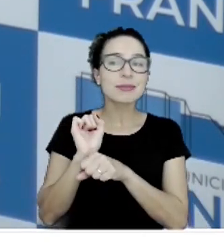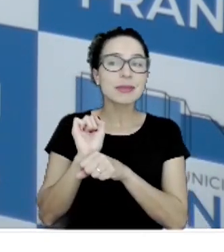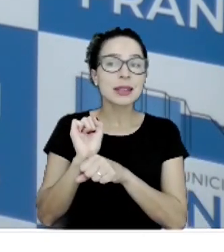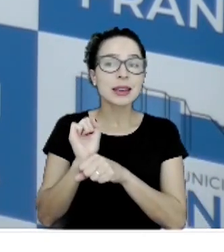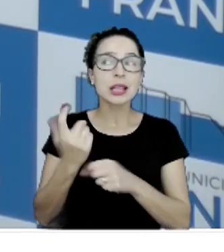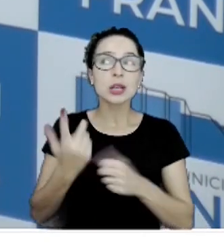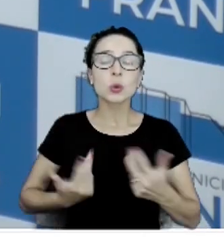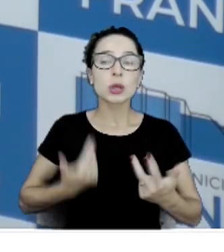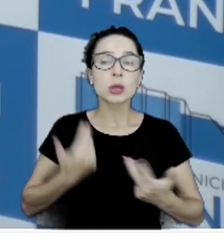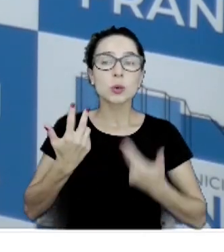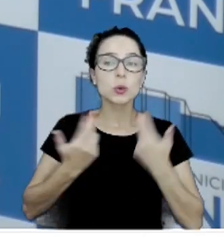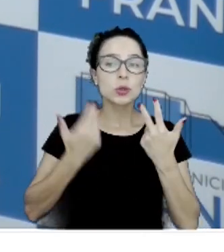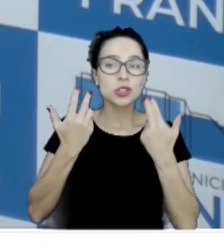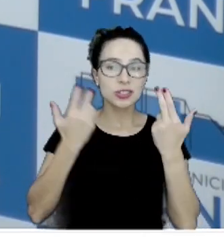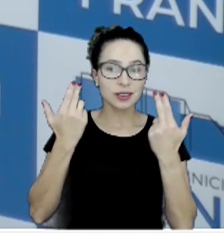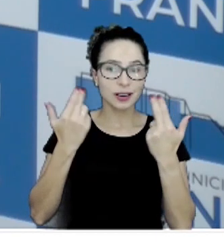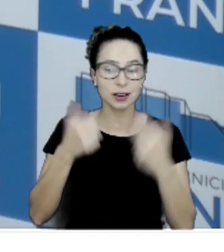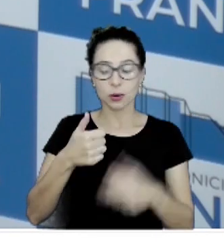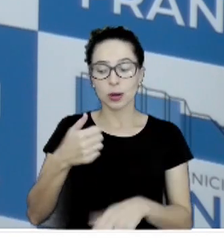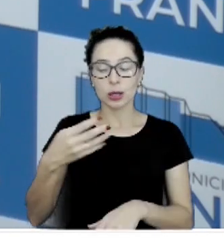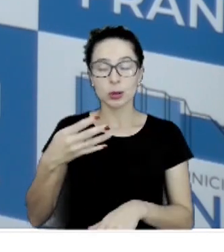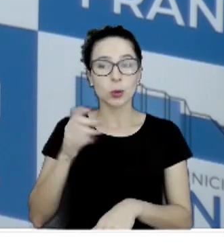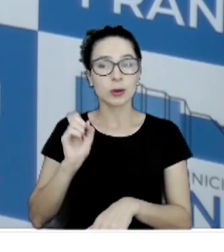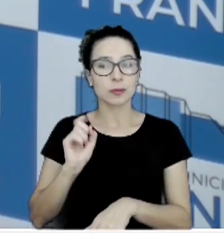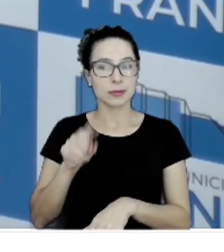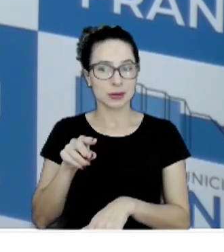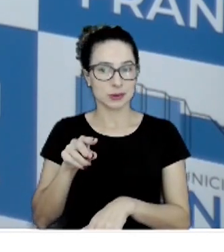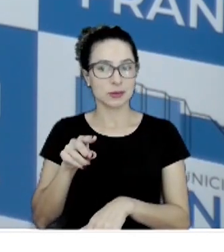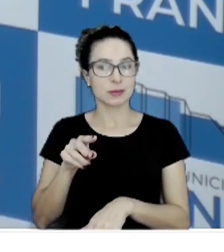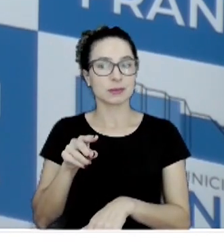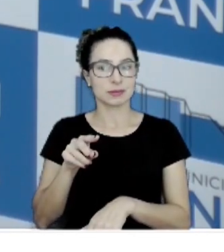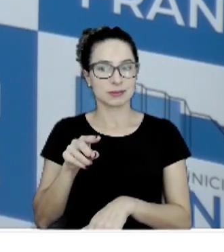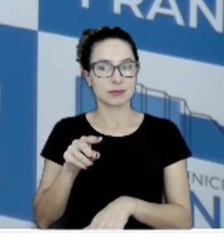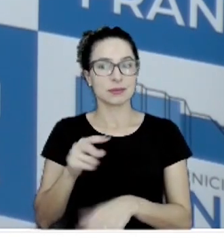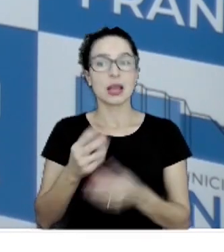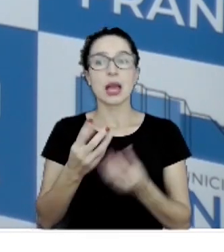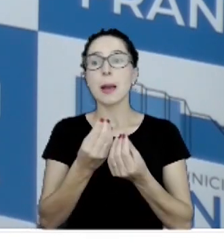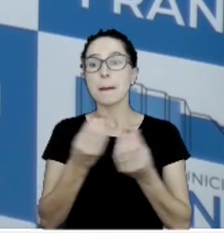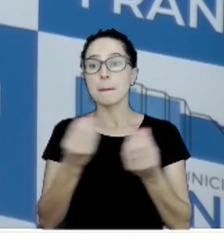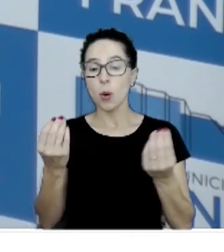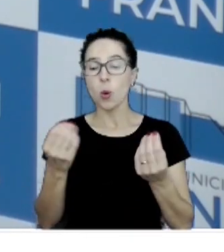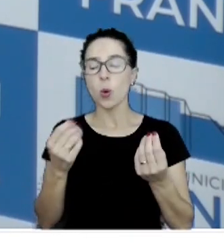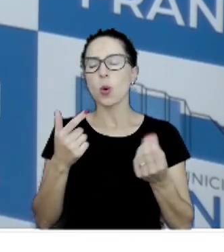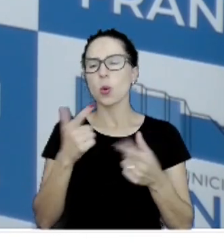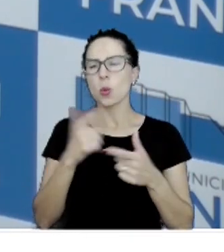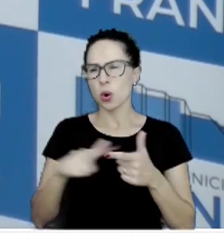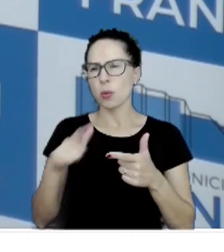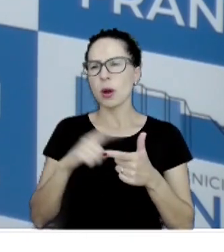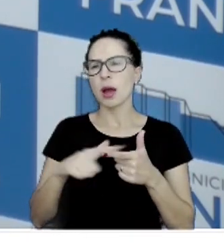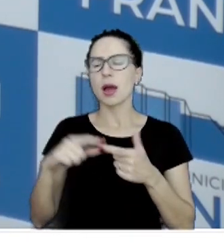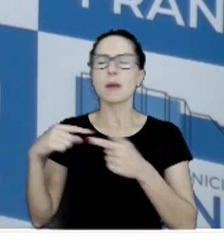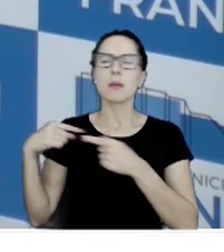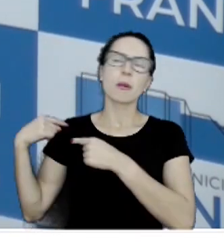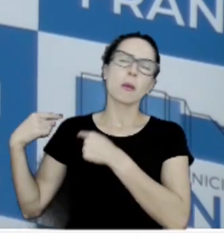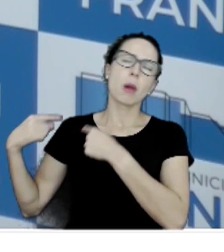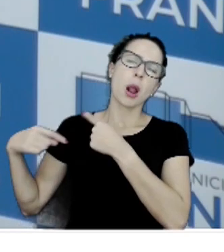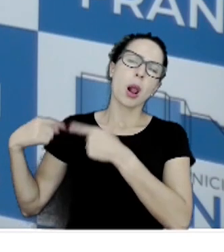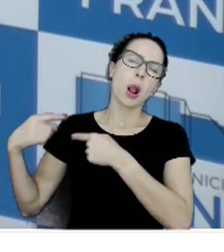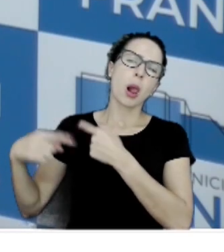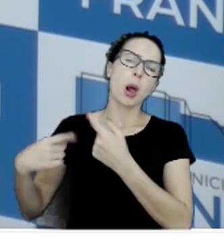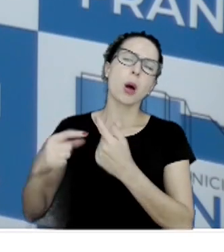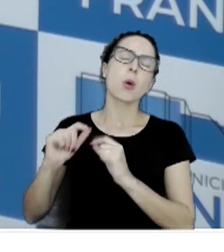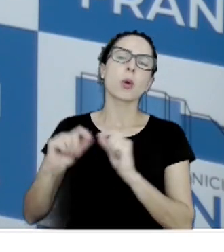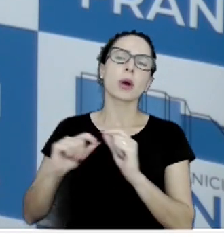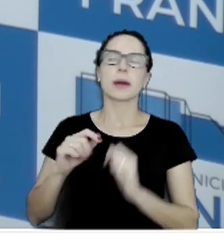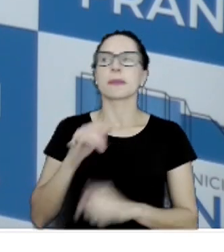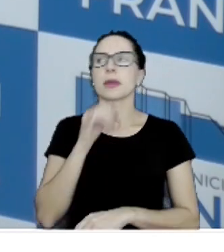eletiva. E muito desses problemas vem decorrente, por exemplo, a pessoa que precisa tirar